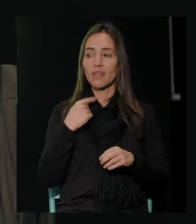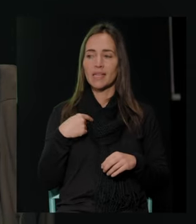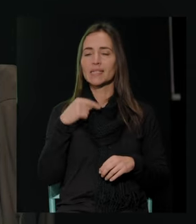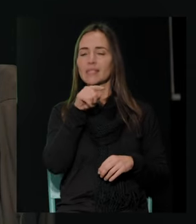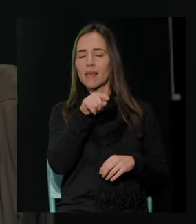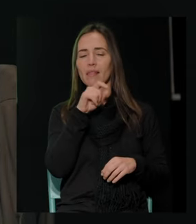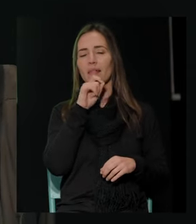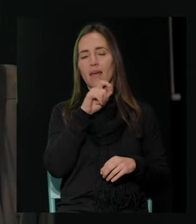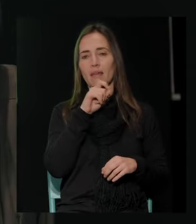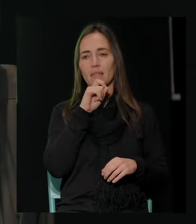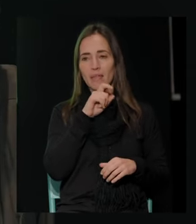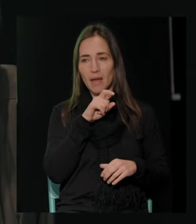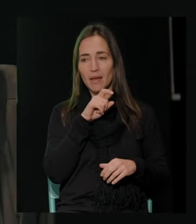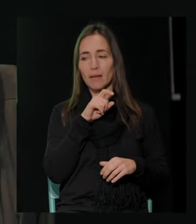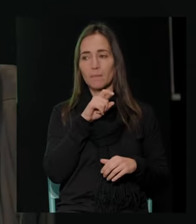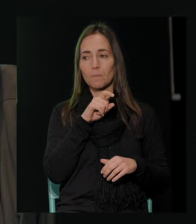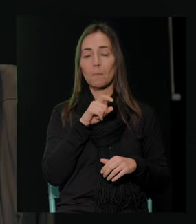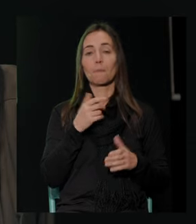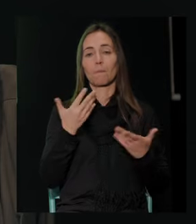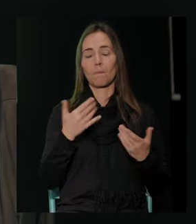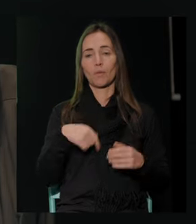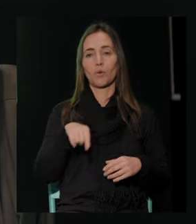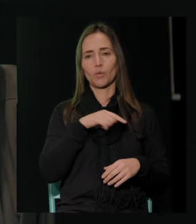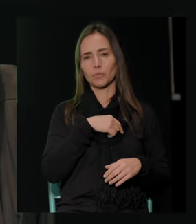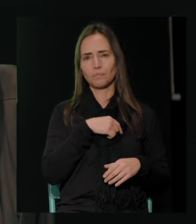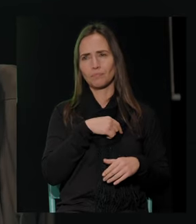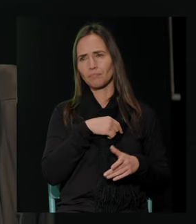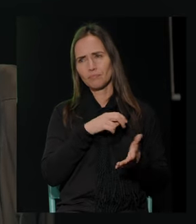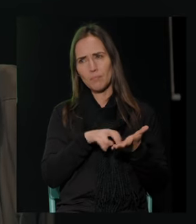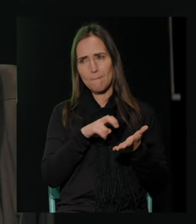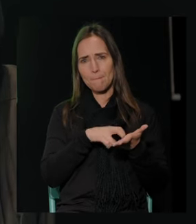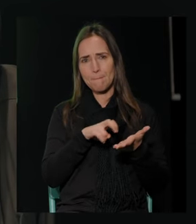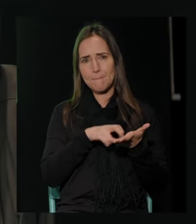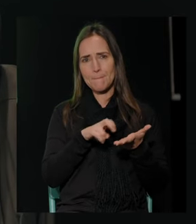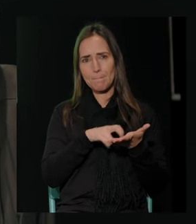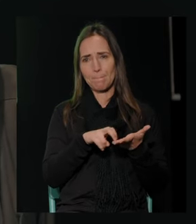uma possibilidade de... E, portanto, andámos...